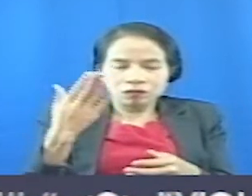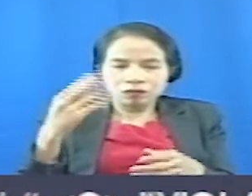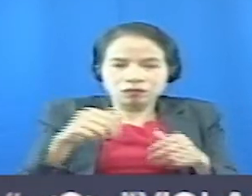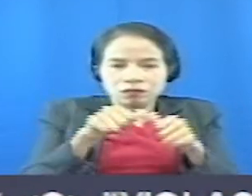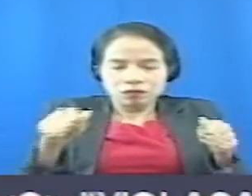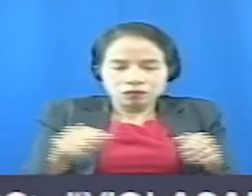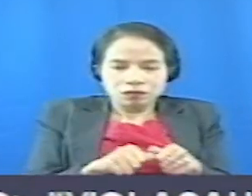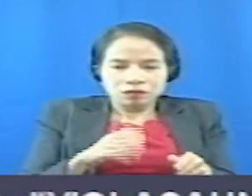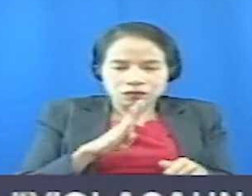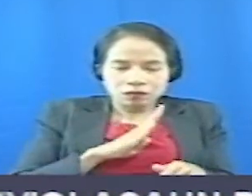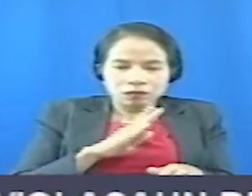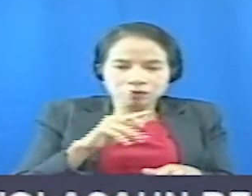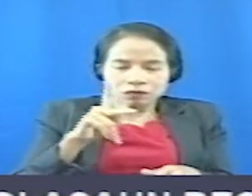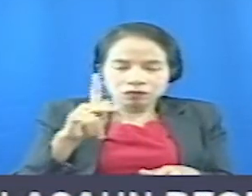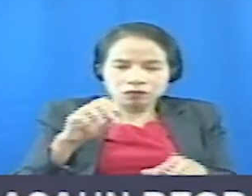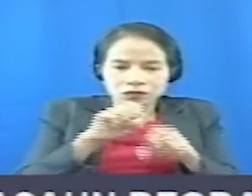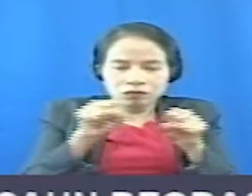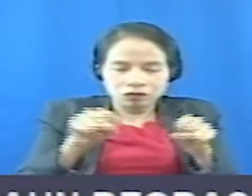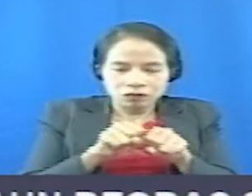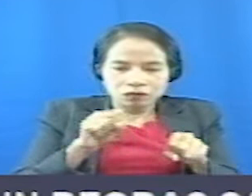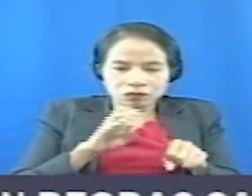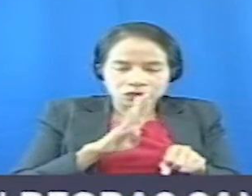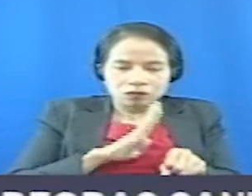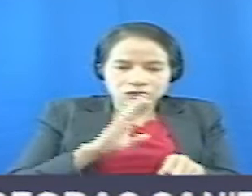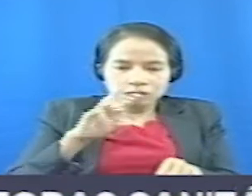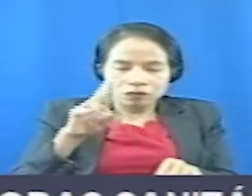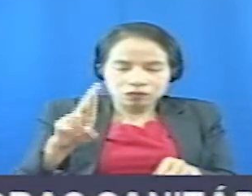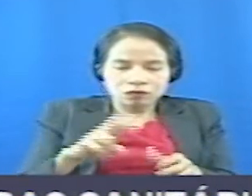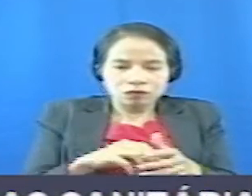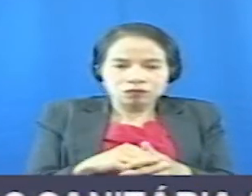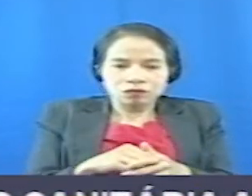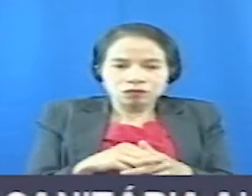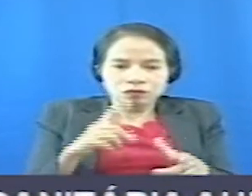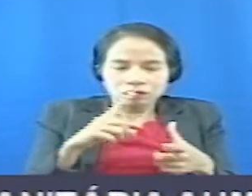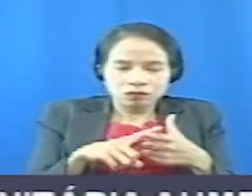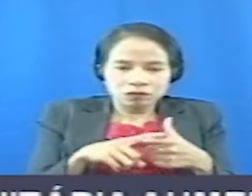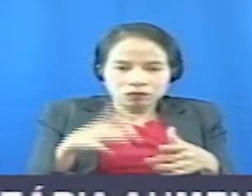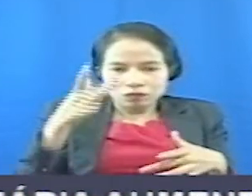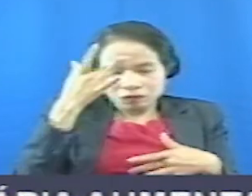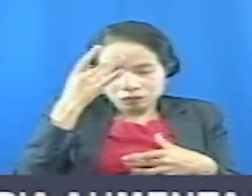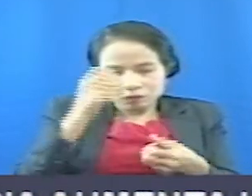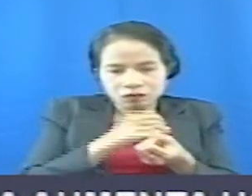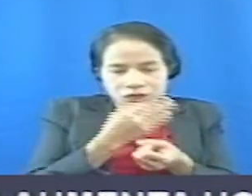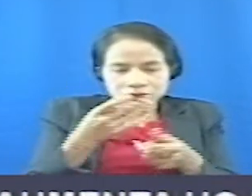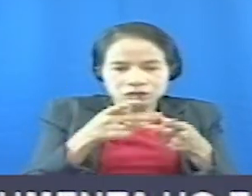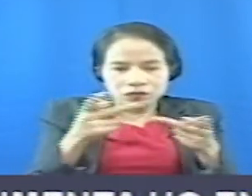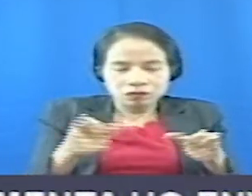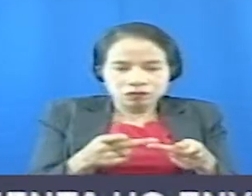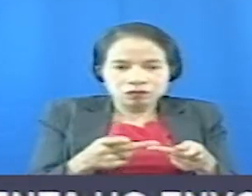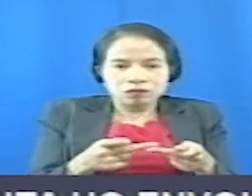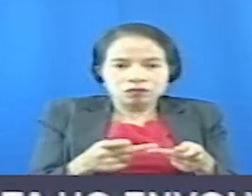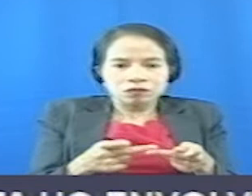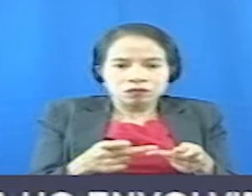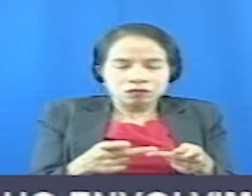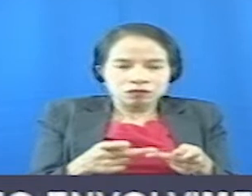Centro, Suco Becora, posto administrativo Cristo Rei. Tuirmai, caso positivo ida e a Fatin Quarentena, Hotel